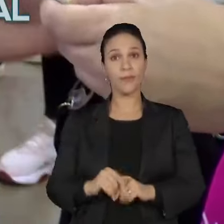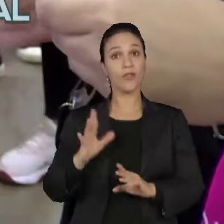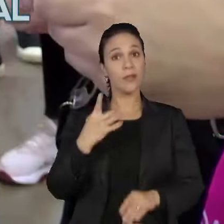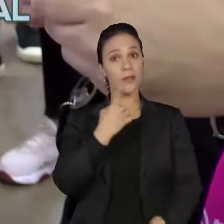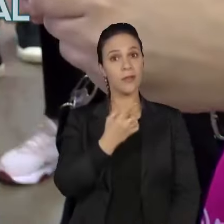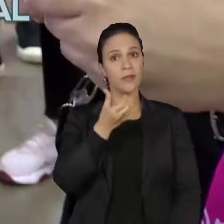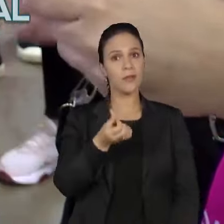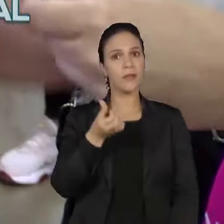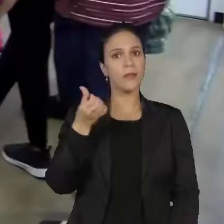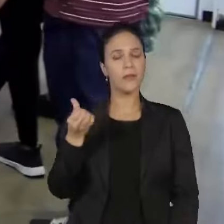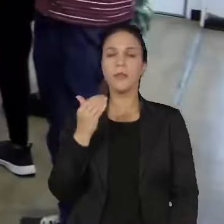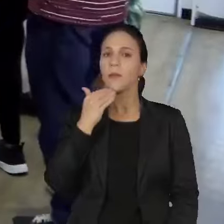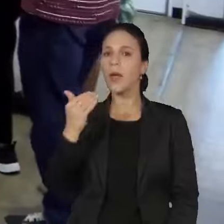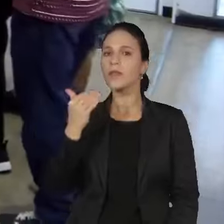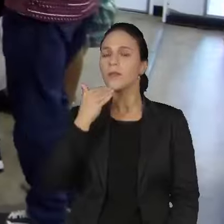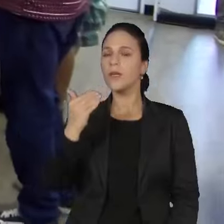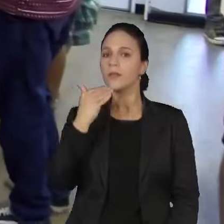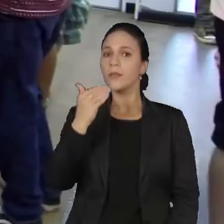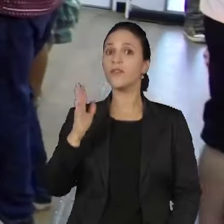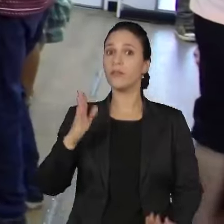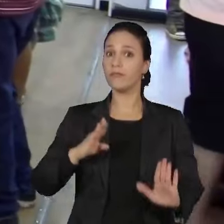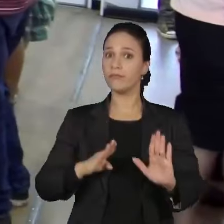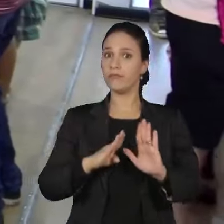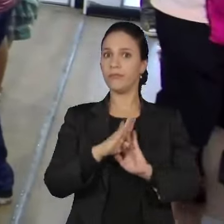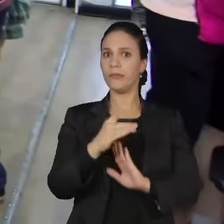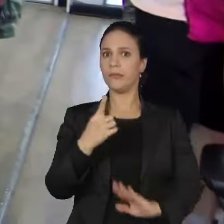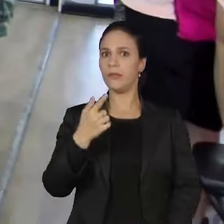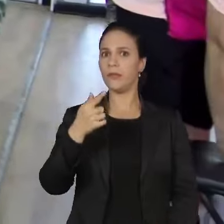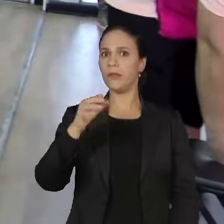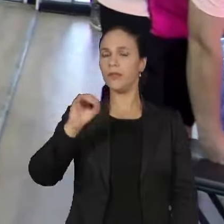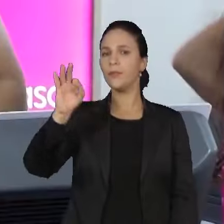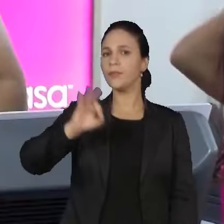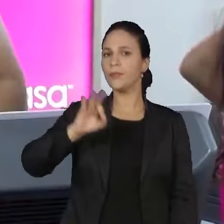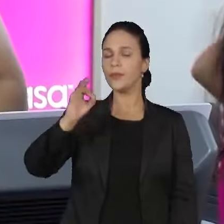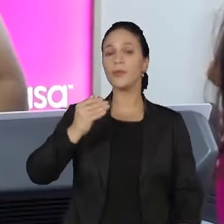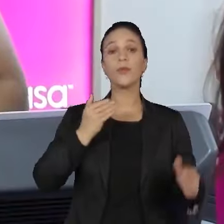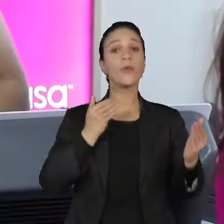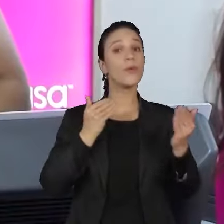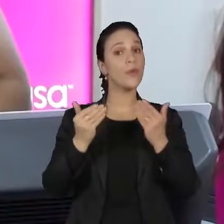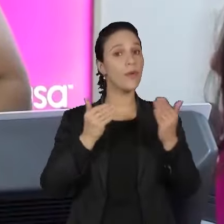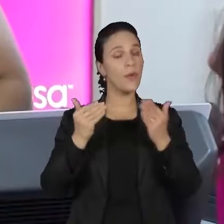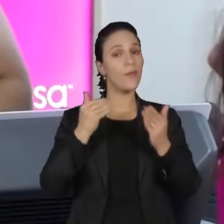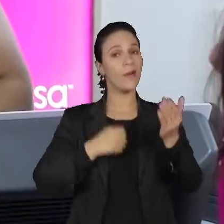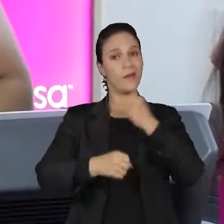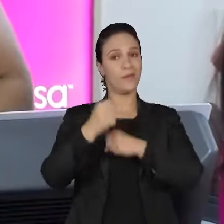166 requisições, um aumento de quase 170% em relação ao mesmo mês do ano passado.